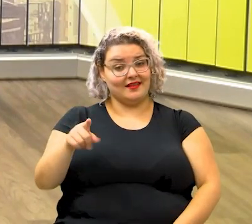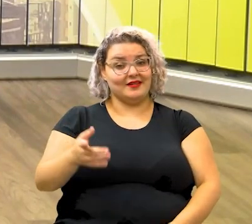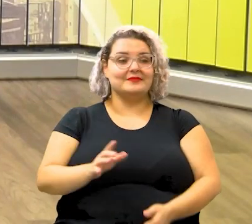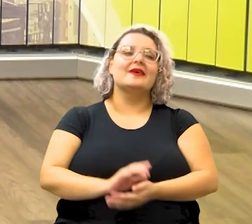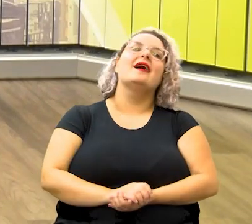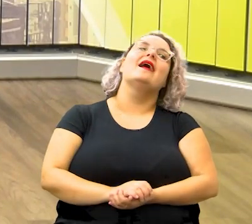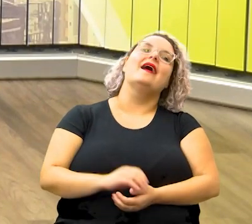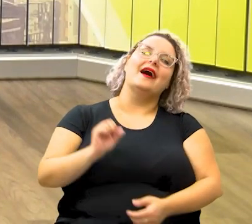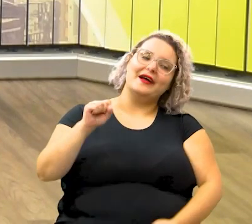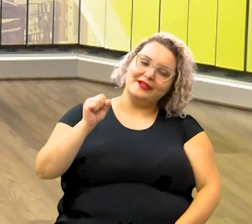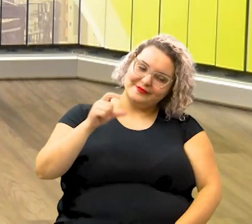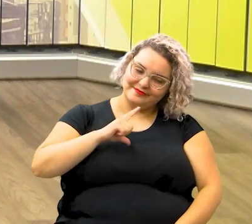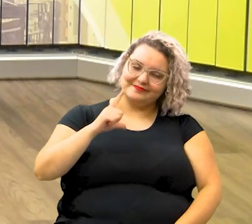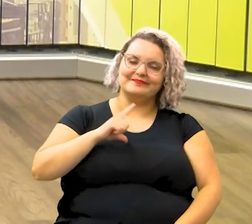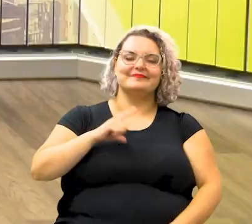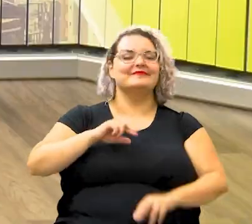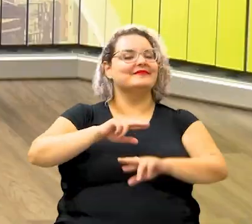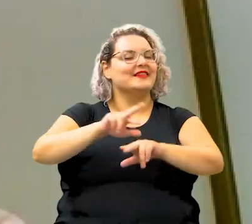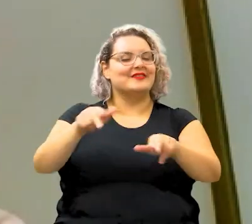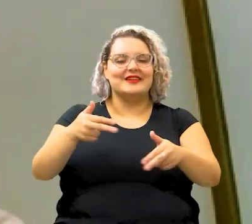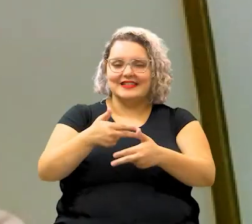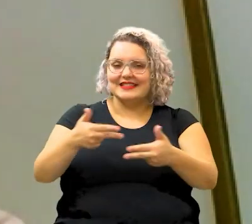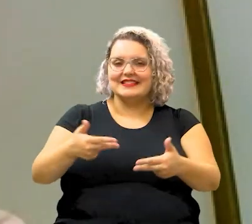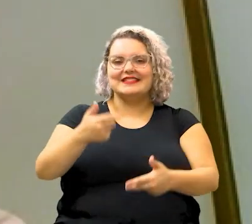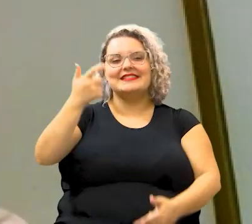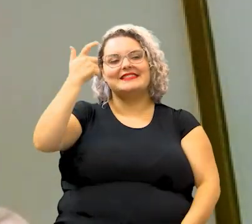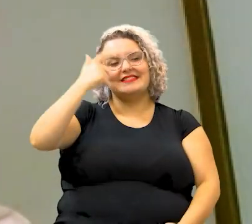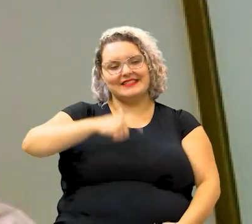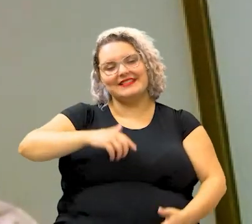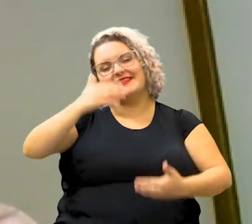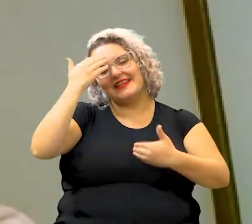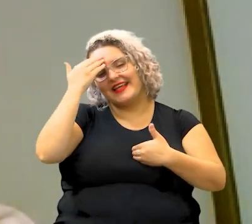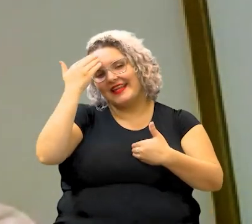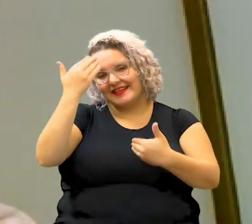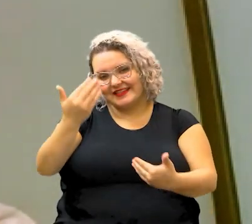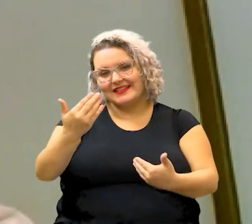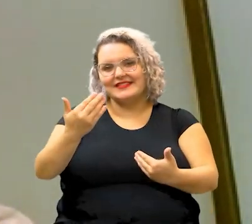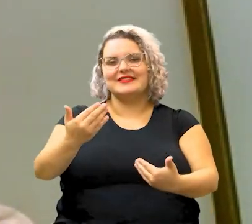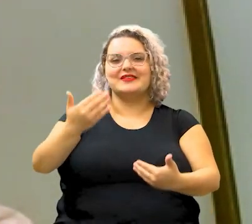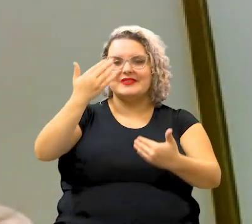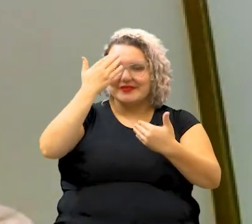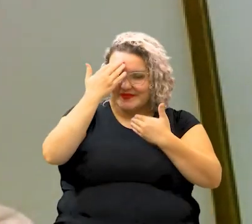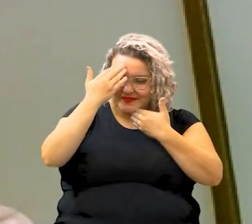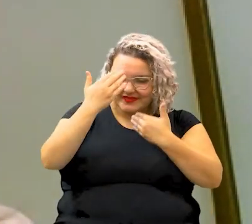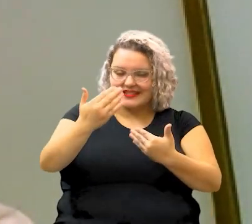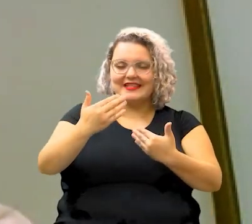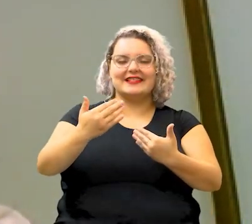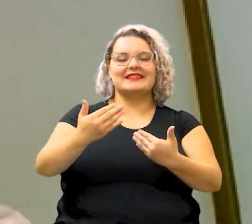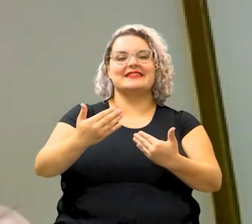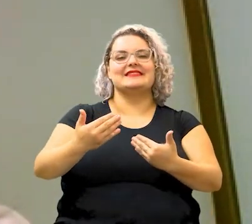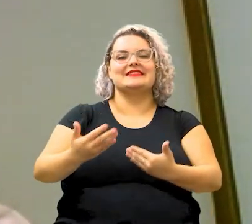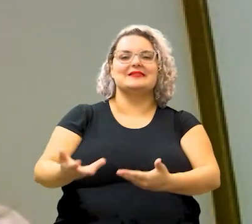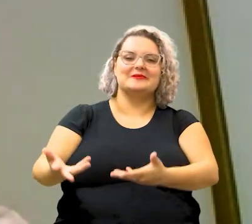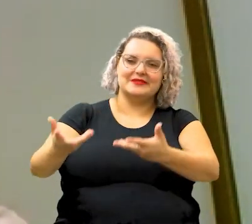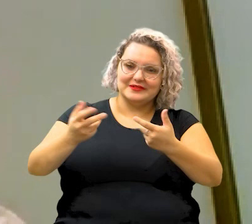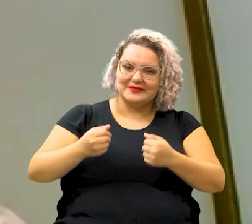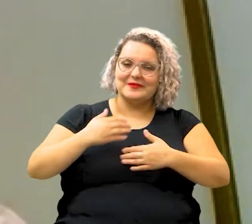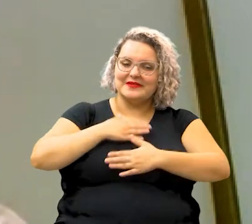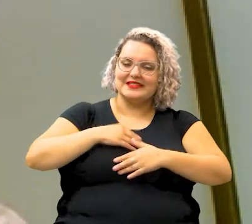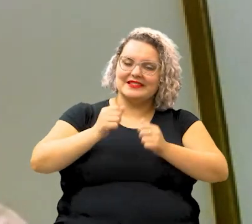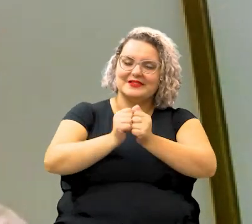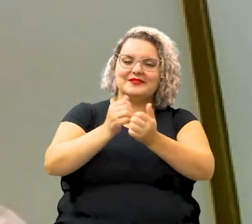né? Ah, tem, com certeza, tem muita coisa. Eu que agradeço, muito obrigada pelo convite, foi um prazer estar